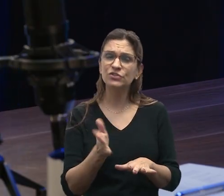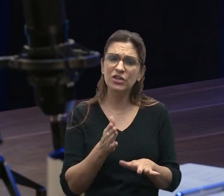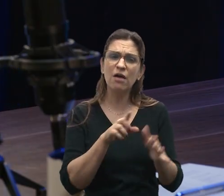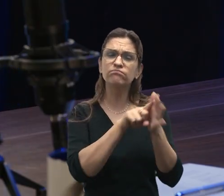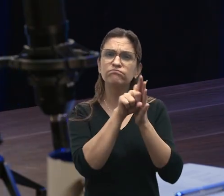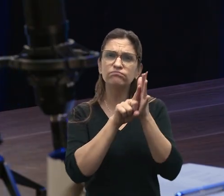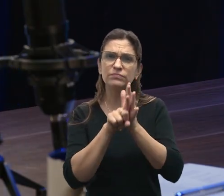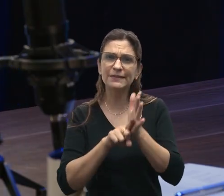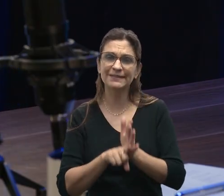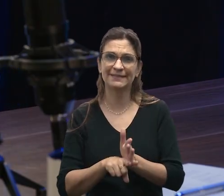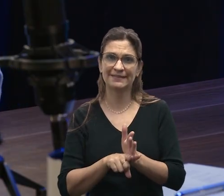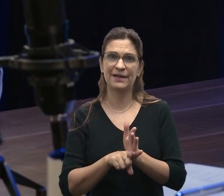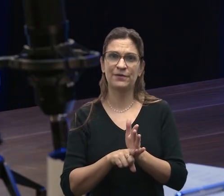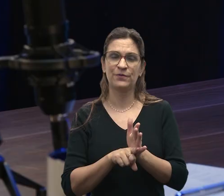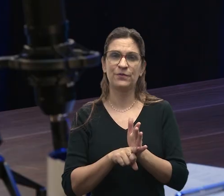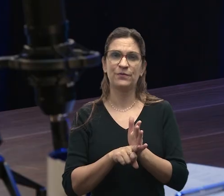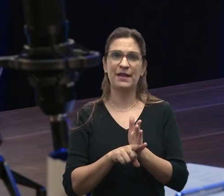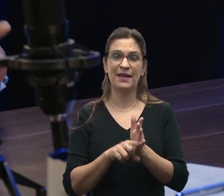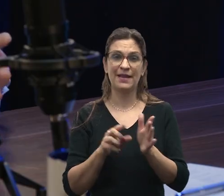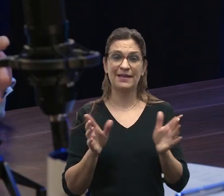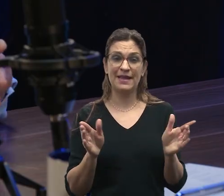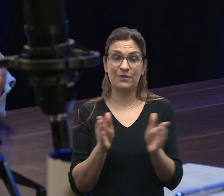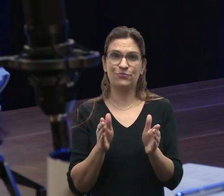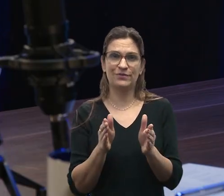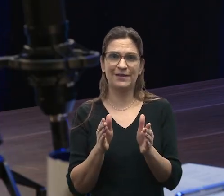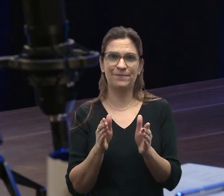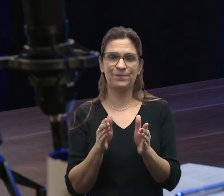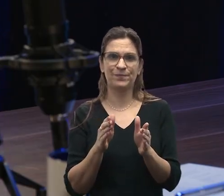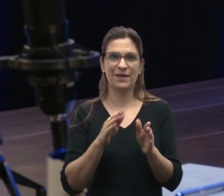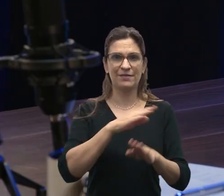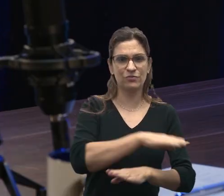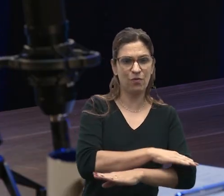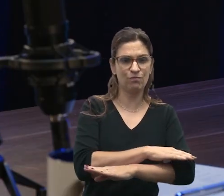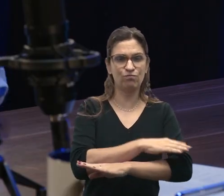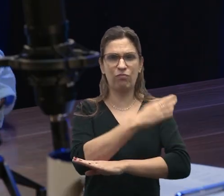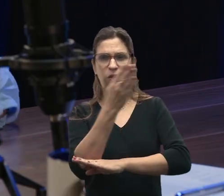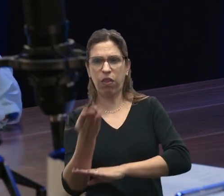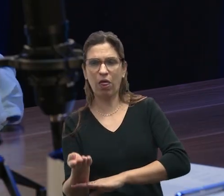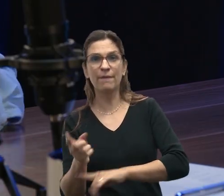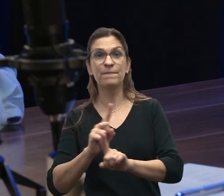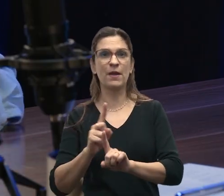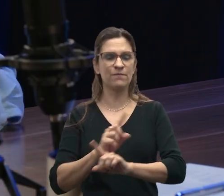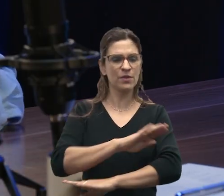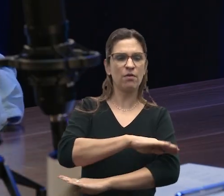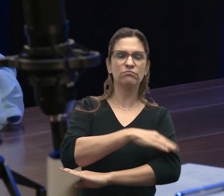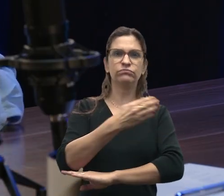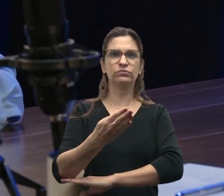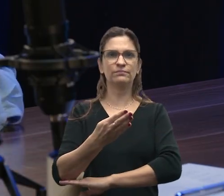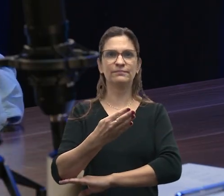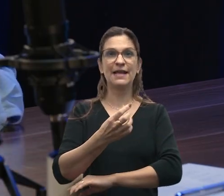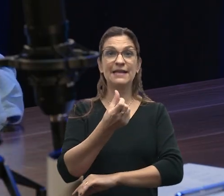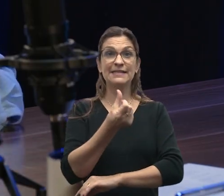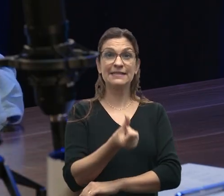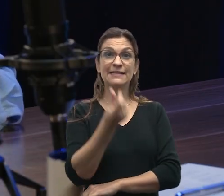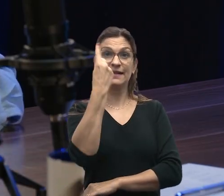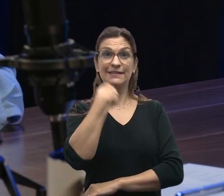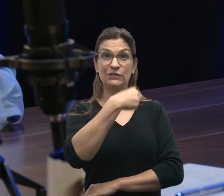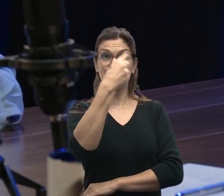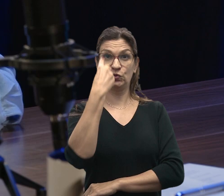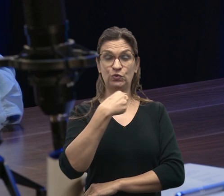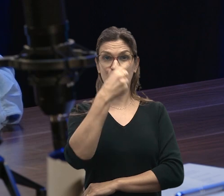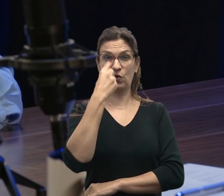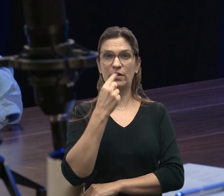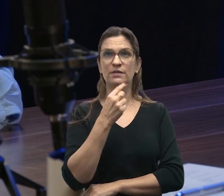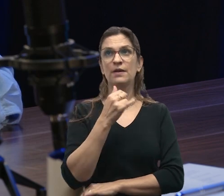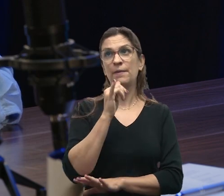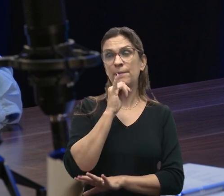num turno só. Então, não fica 4 horas, mas ficam 6. Então, um horário que possa